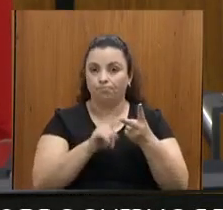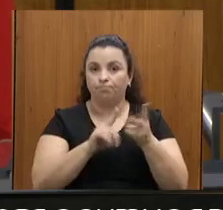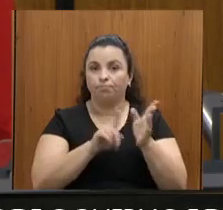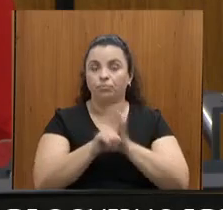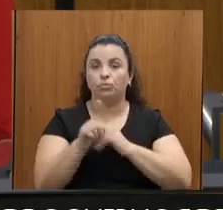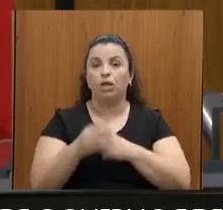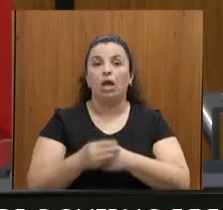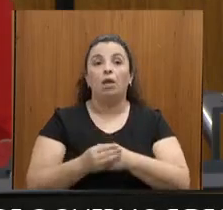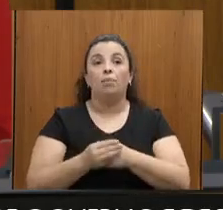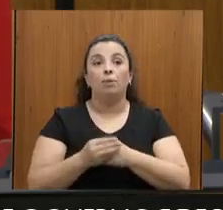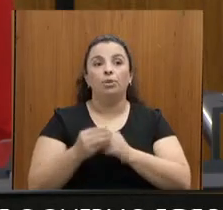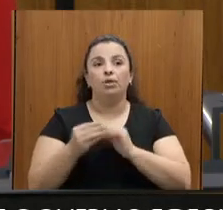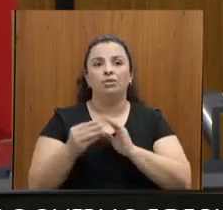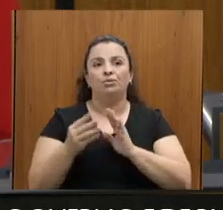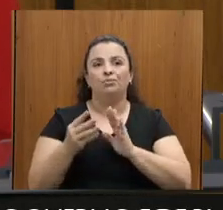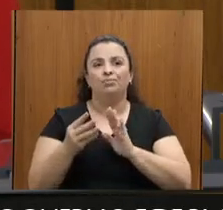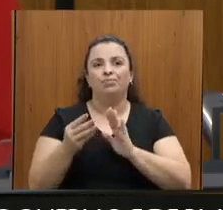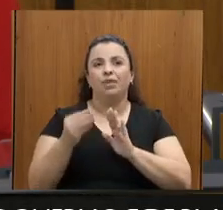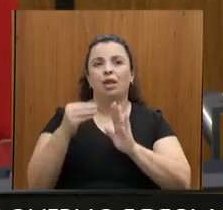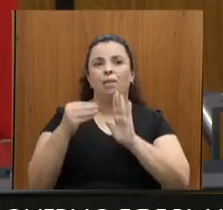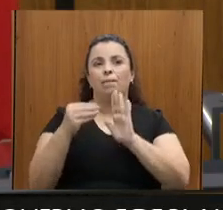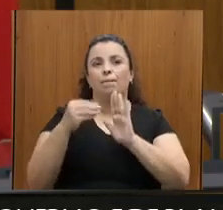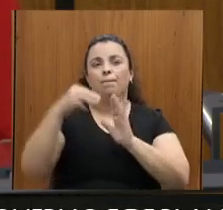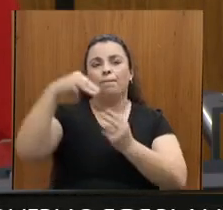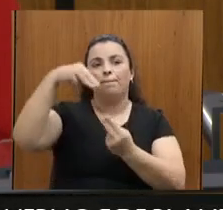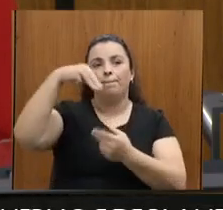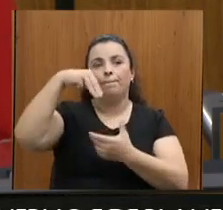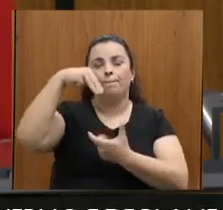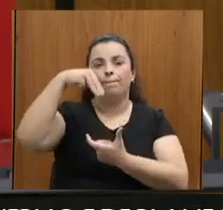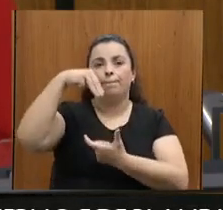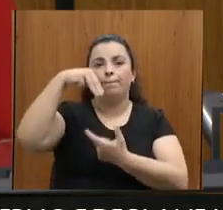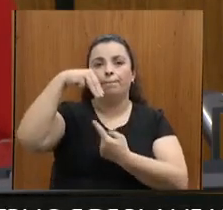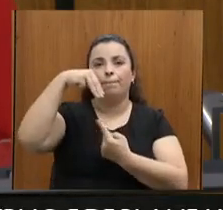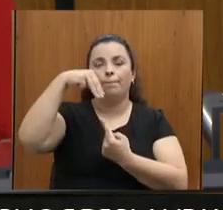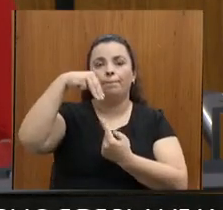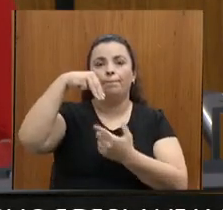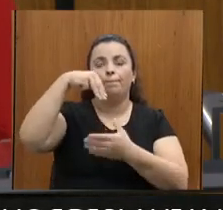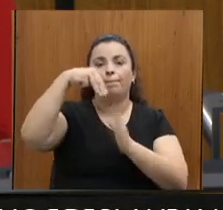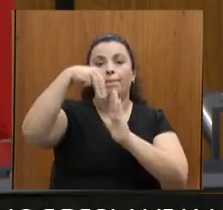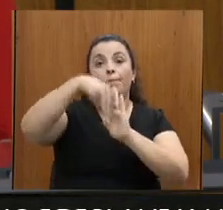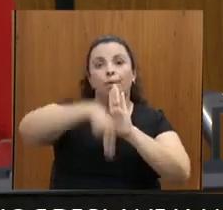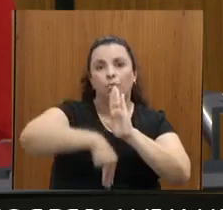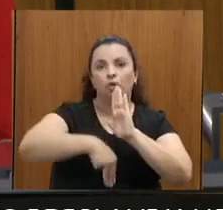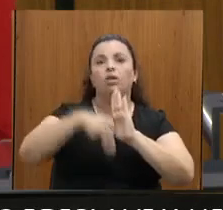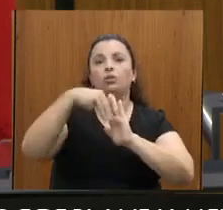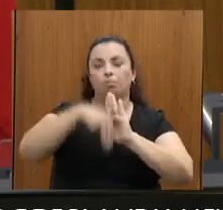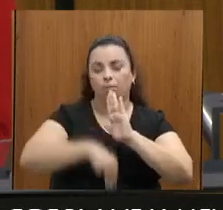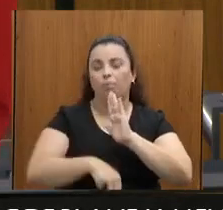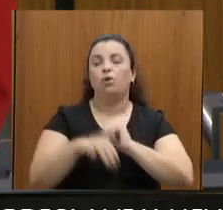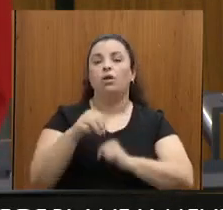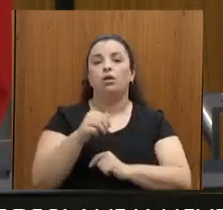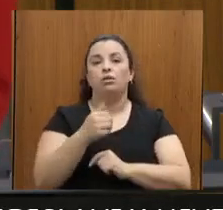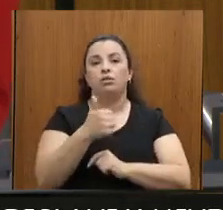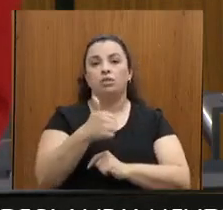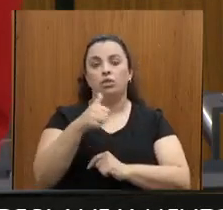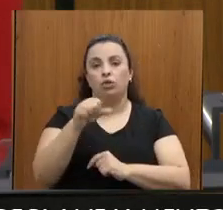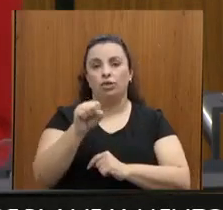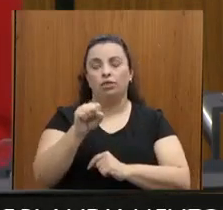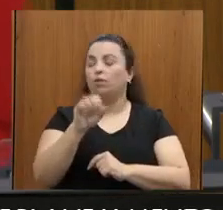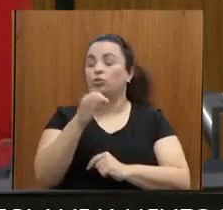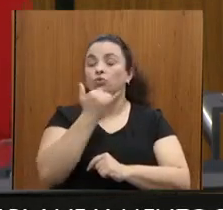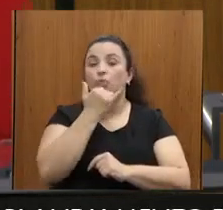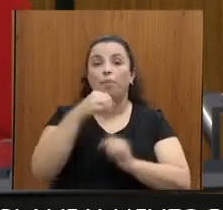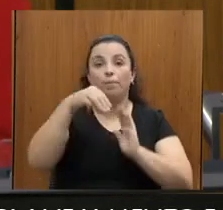87 determina que as... Memorando 87 da Secretaria de Estado da Educação. Memorando